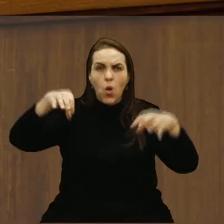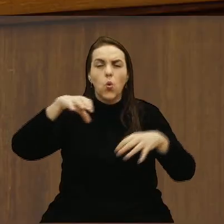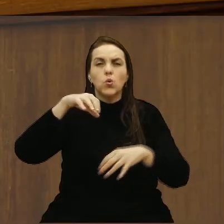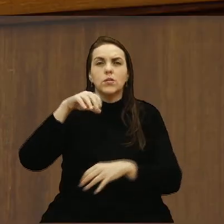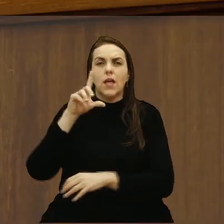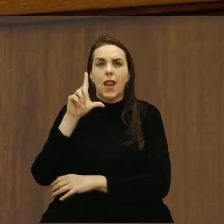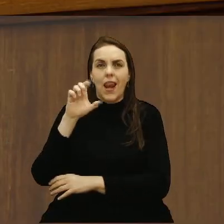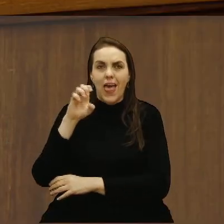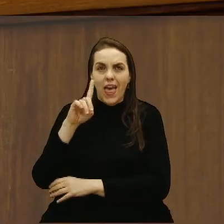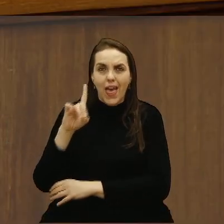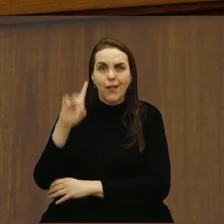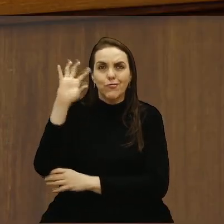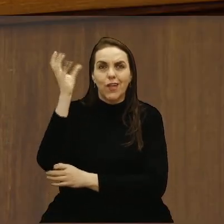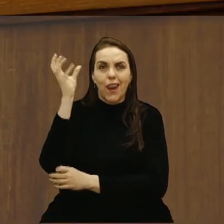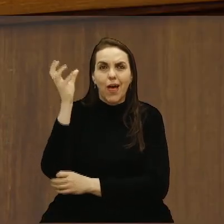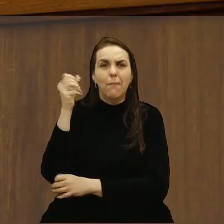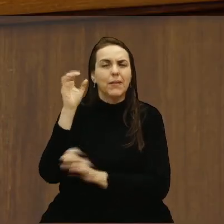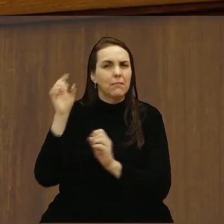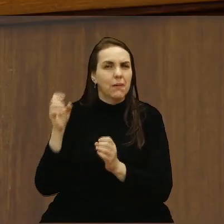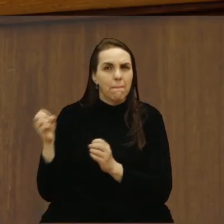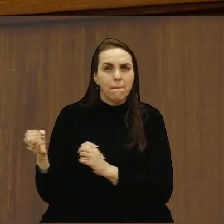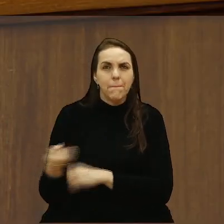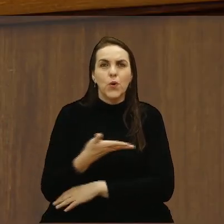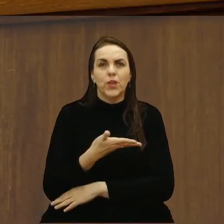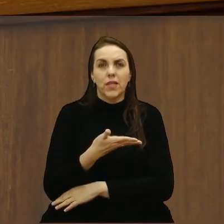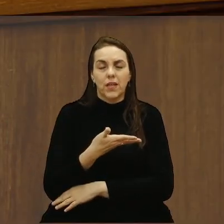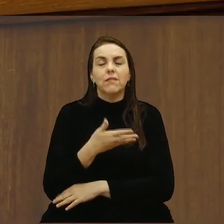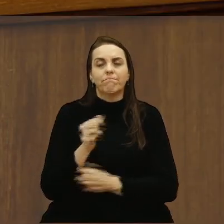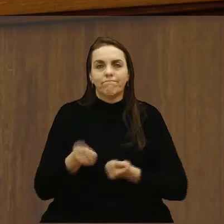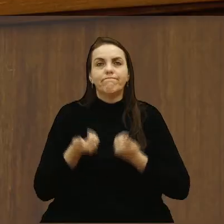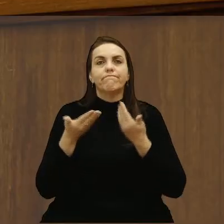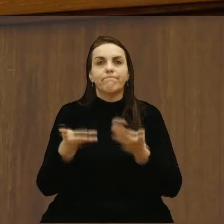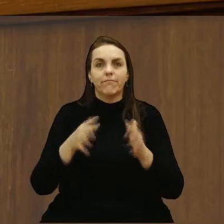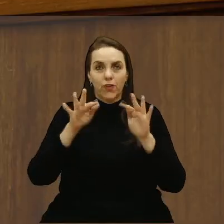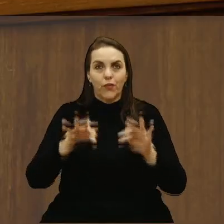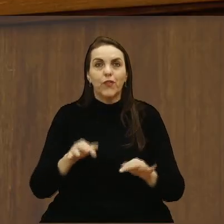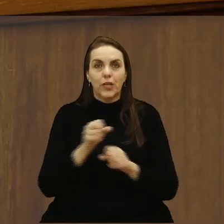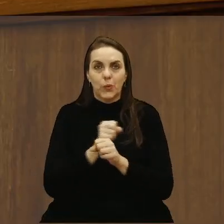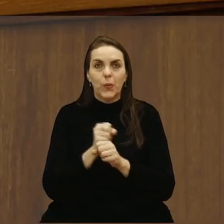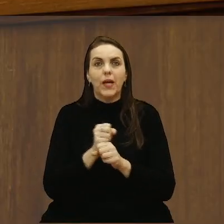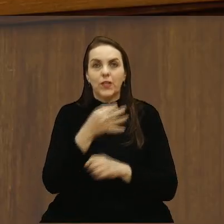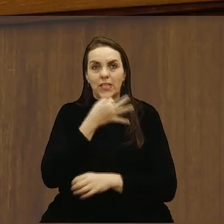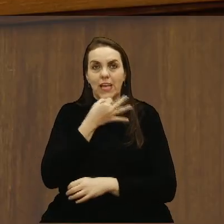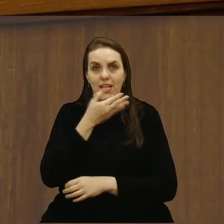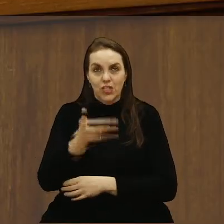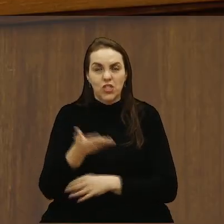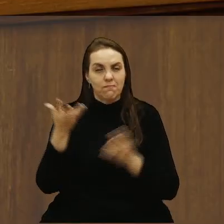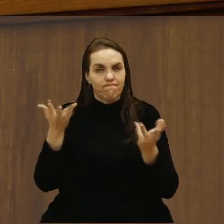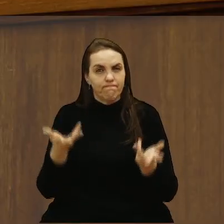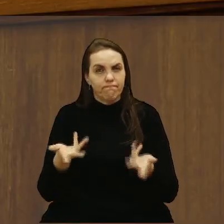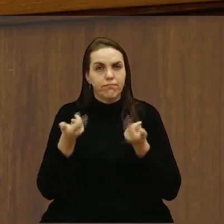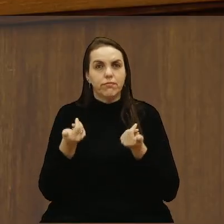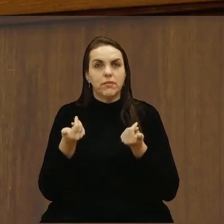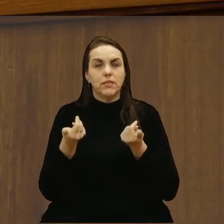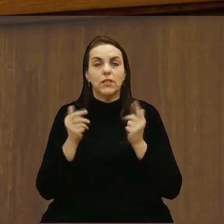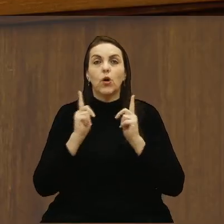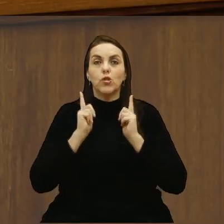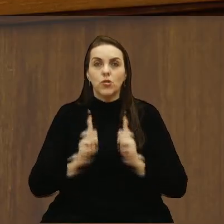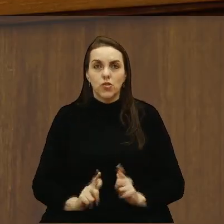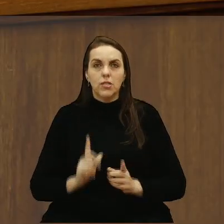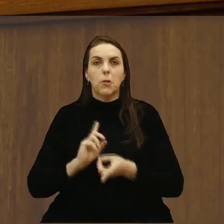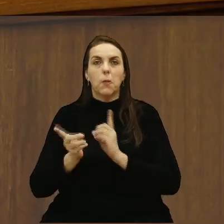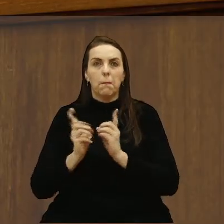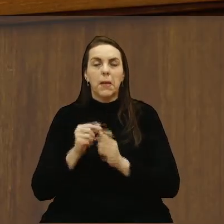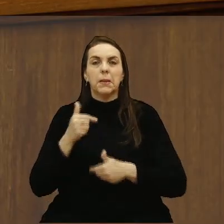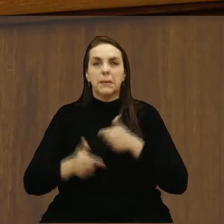mais moderna. Então, será um produto entregue para o final de ano de Caxias do Sul. Excelente. Então, gestão urbana vem fazendo um